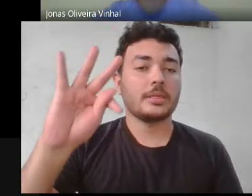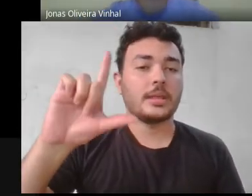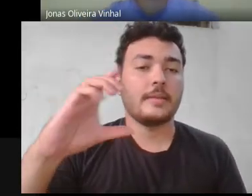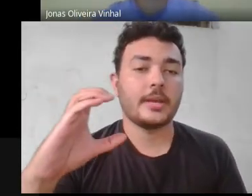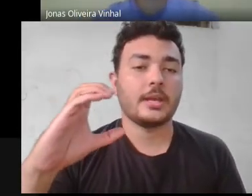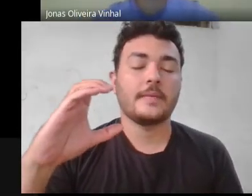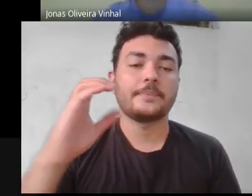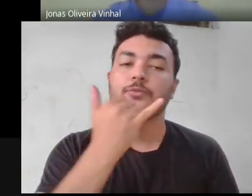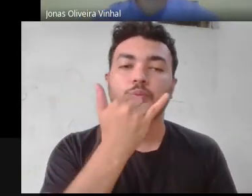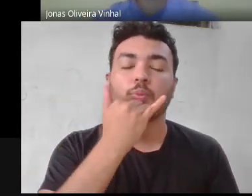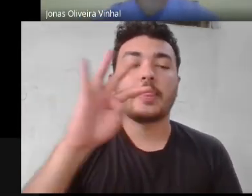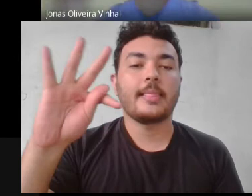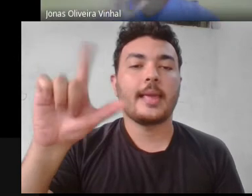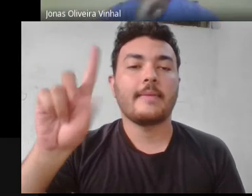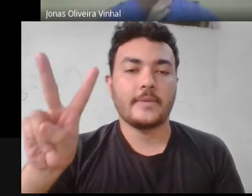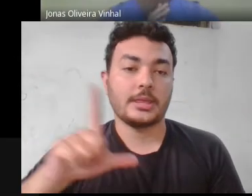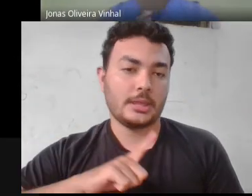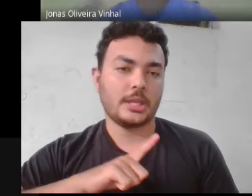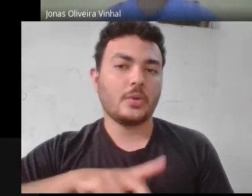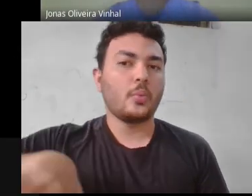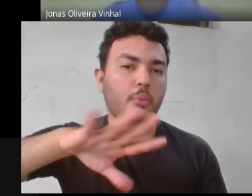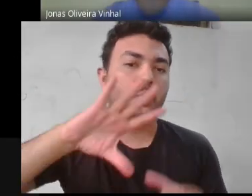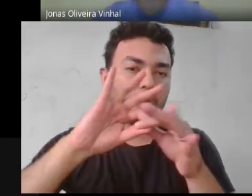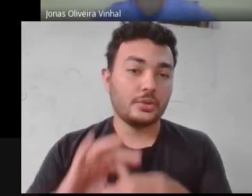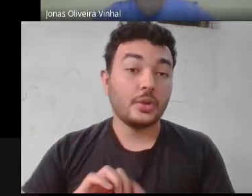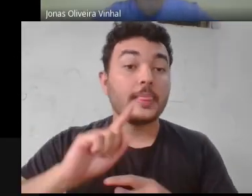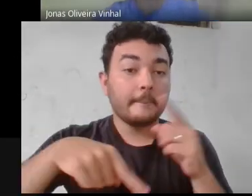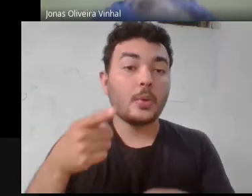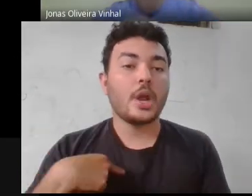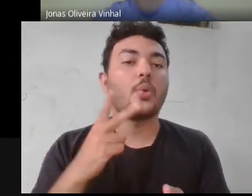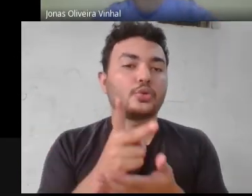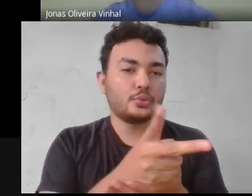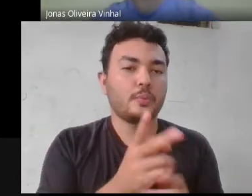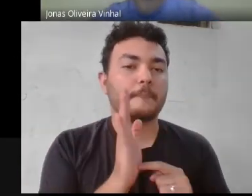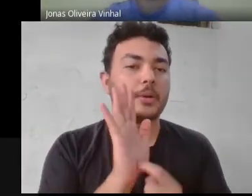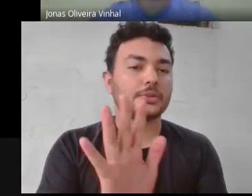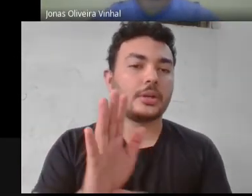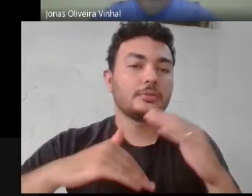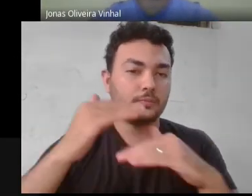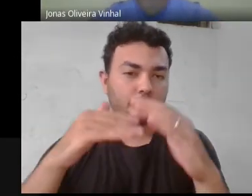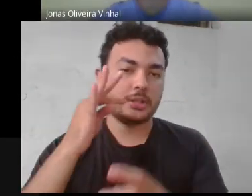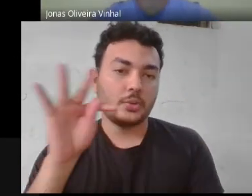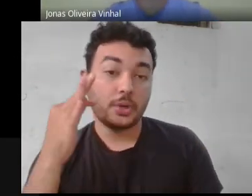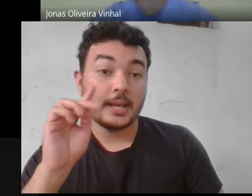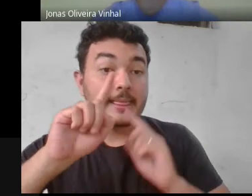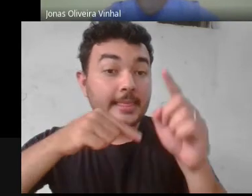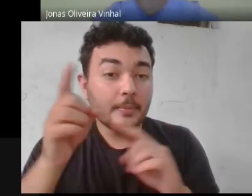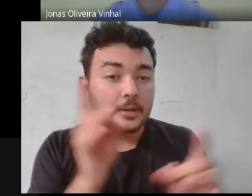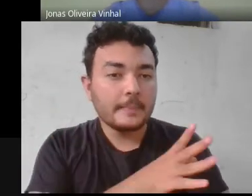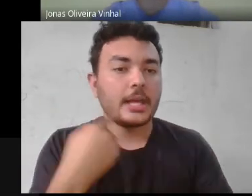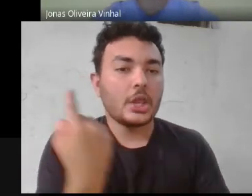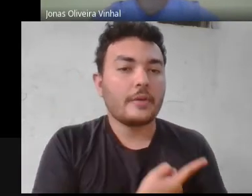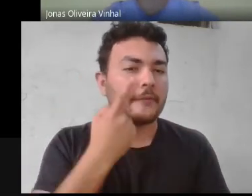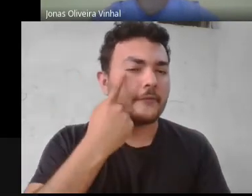TLV tem, tá? Como um contexto geral. E depois eu continuo mostrando o desenvolvimento da teoria, e depois a gente vai para a parte de aplicação